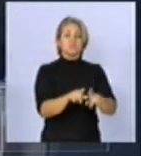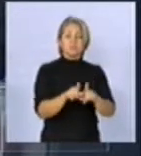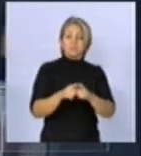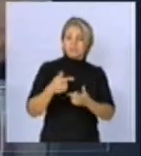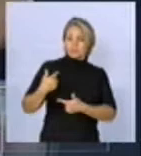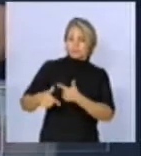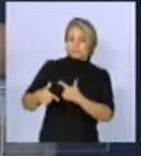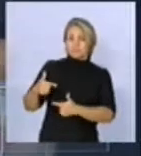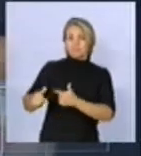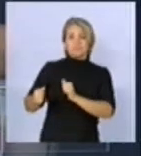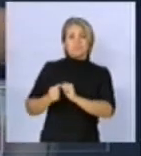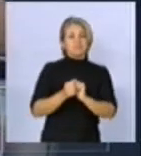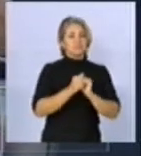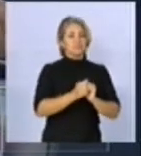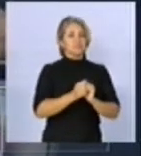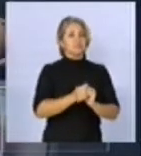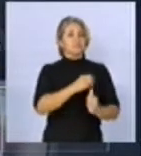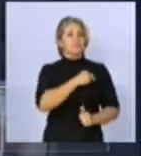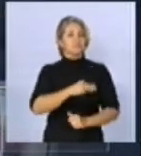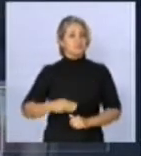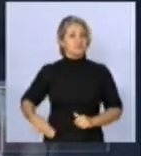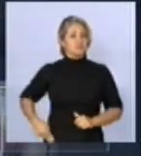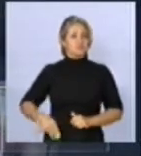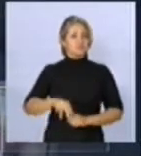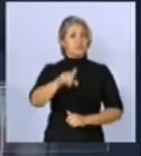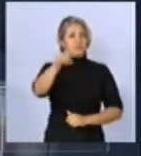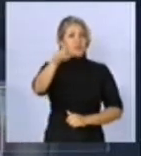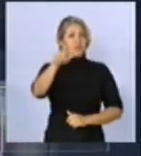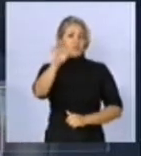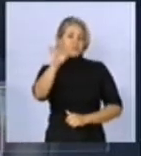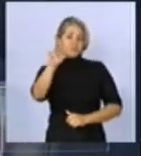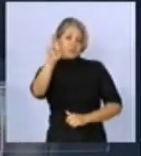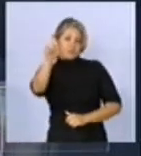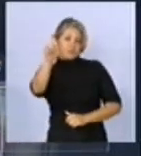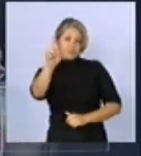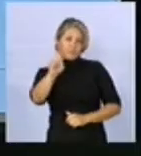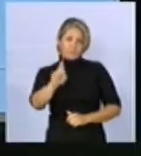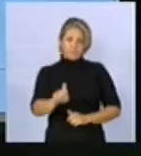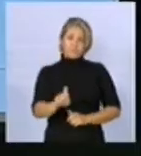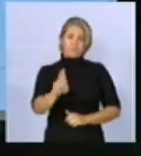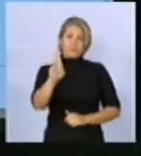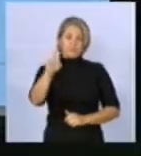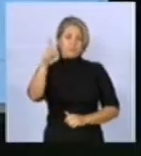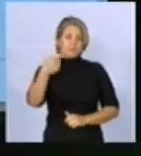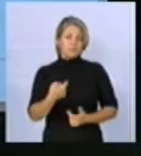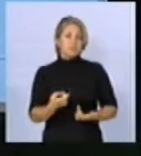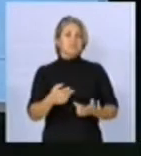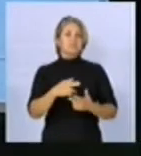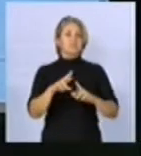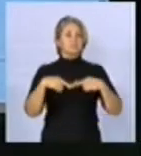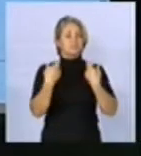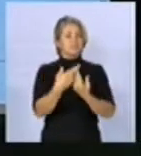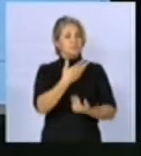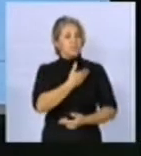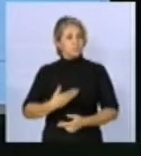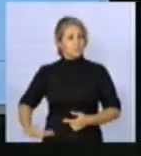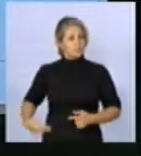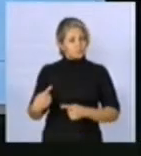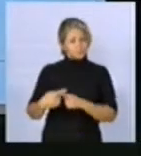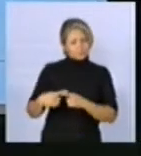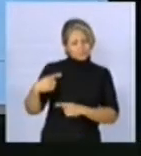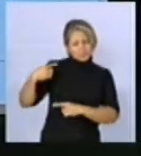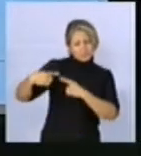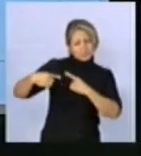iniciativa do ministro do esforço de trazer esse assunto à discussão em audiência pública porque ele vem sendo